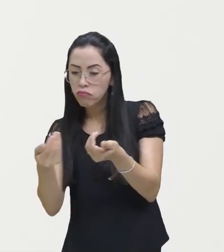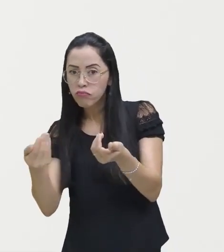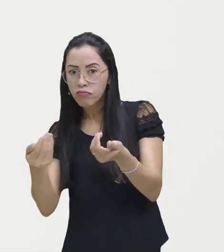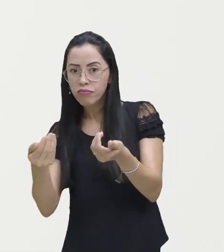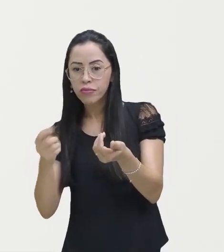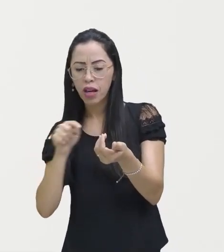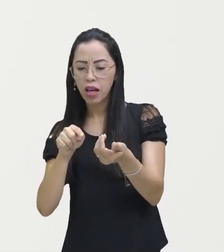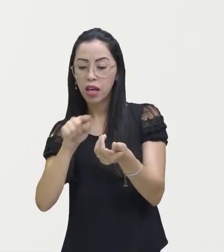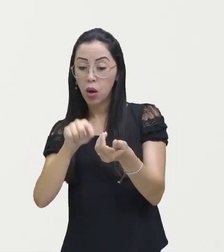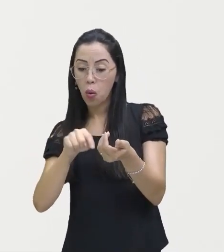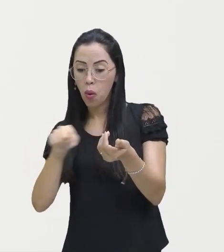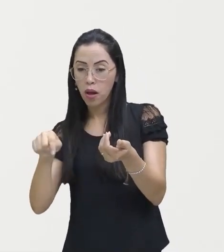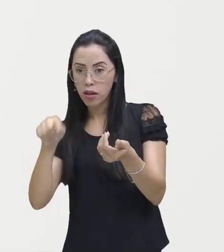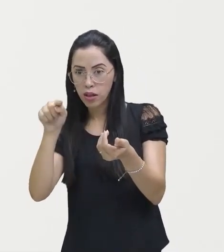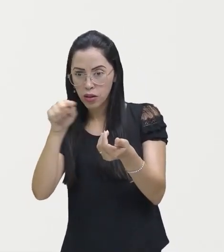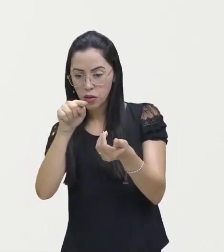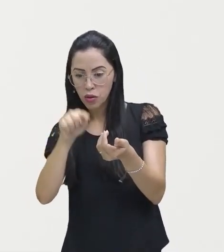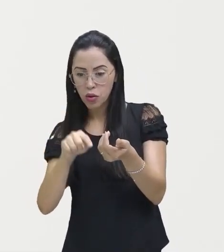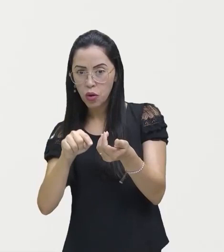rei.